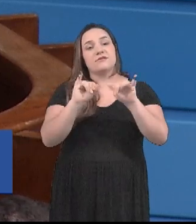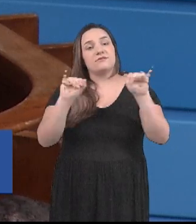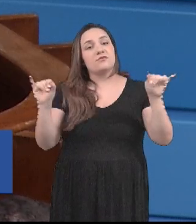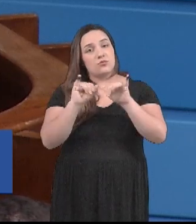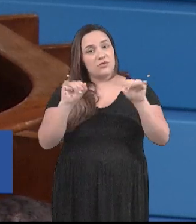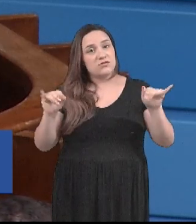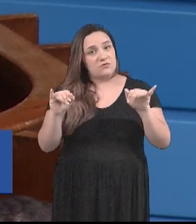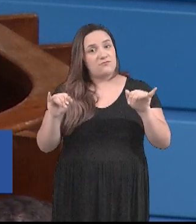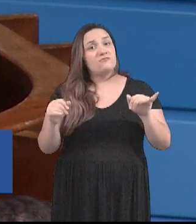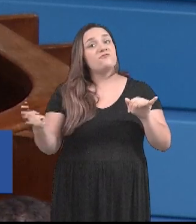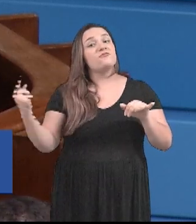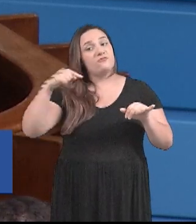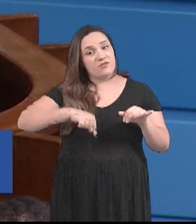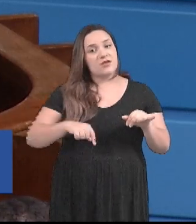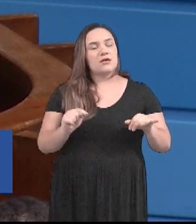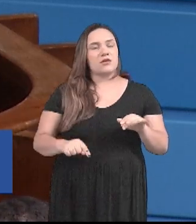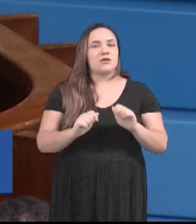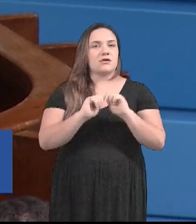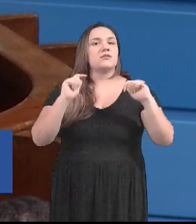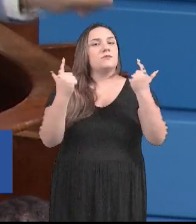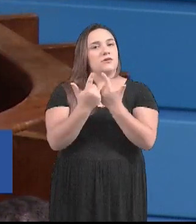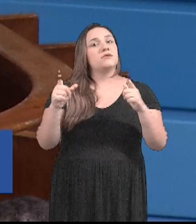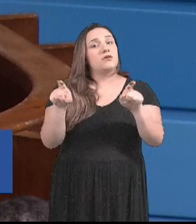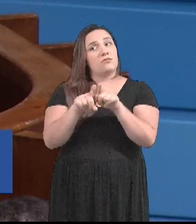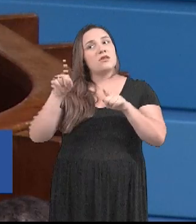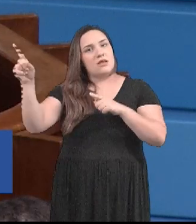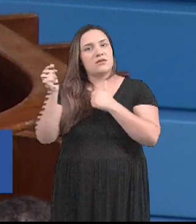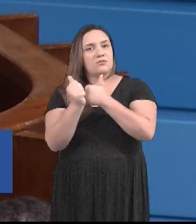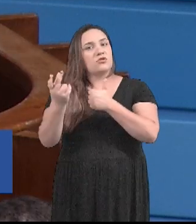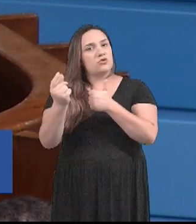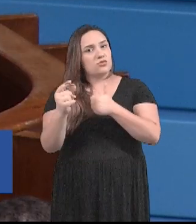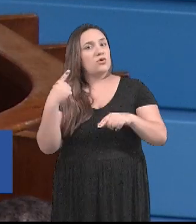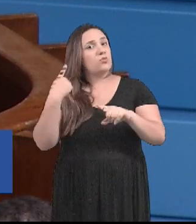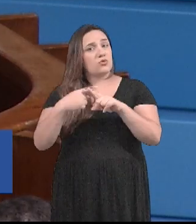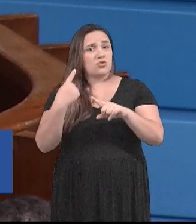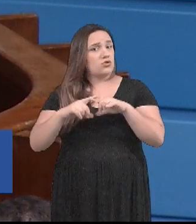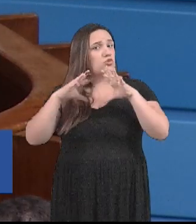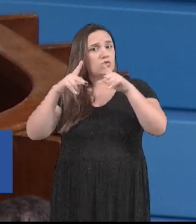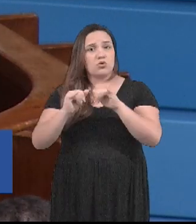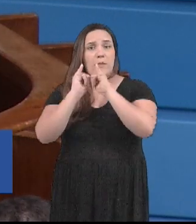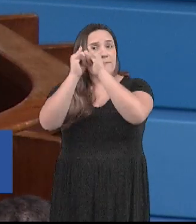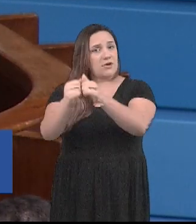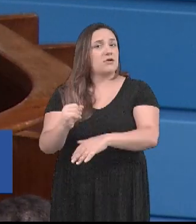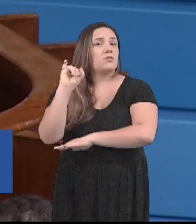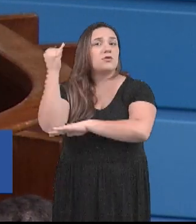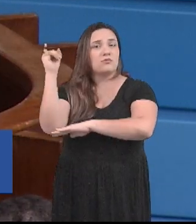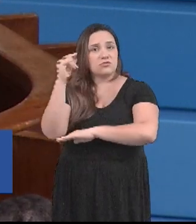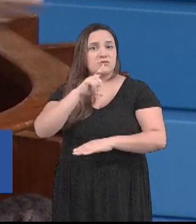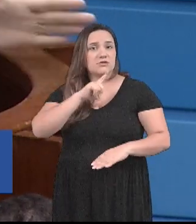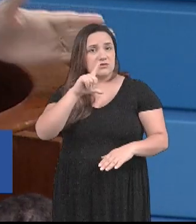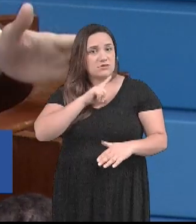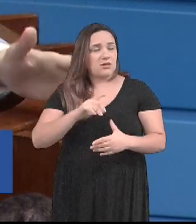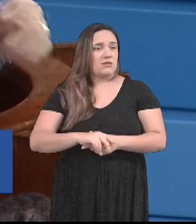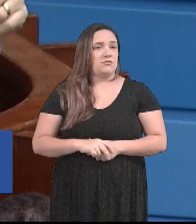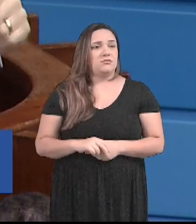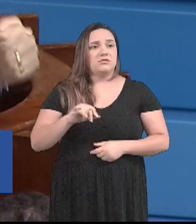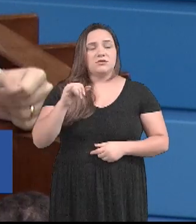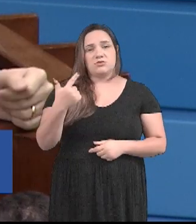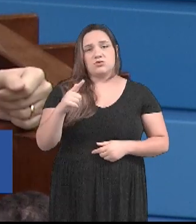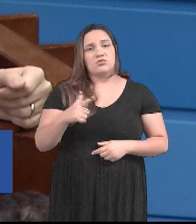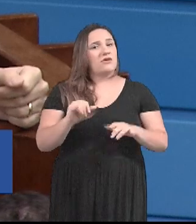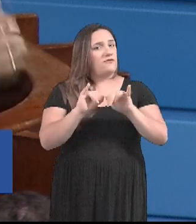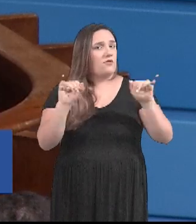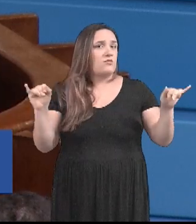nossa casa e para a Corte de Contas, uma vez que todo benefício fiscal, senhor presidente, que é concedido sem a informação